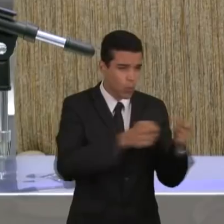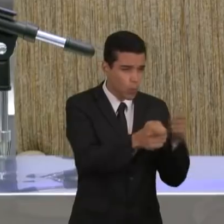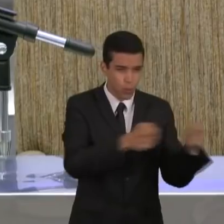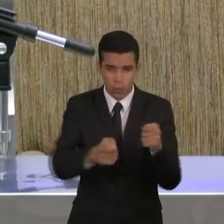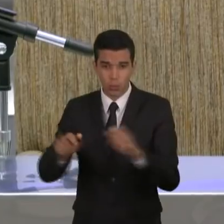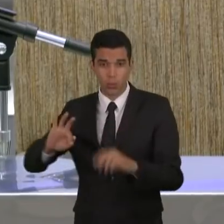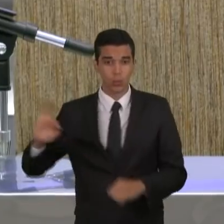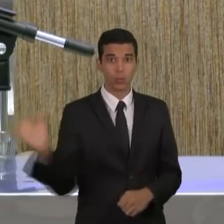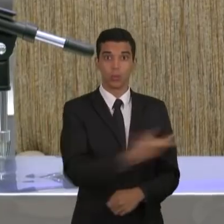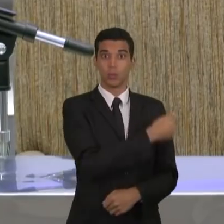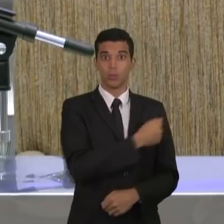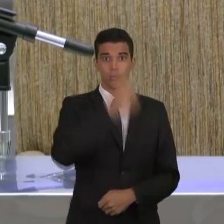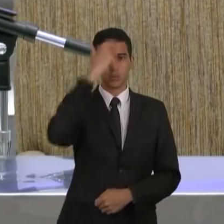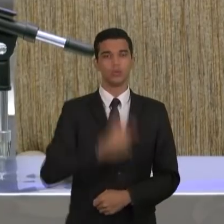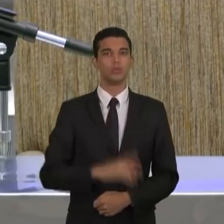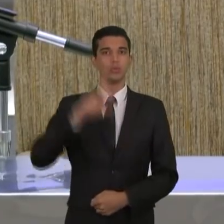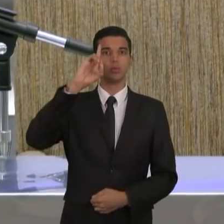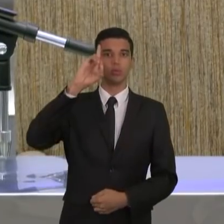coisas